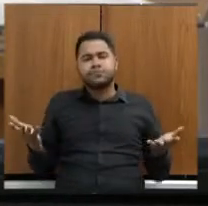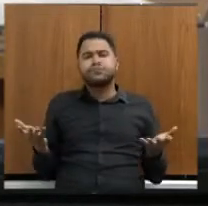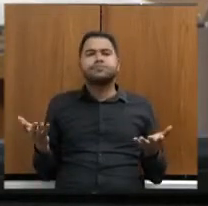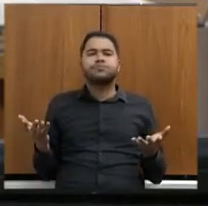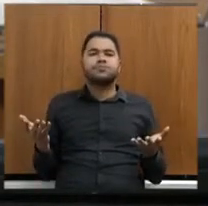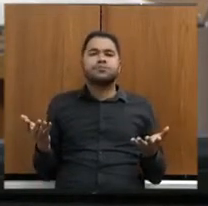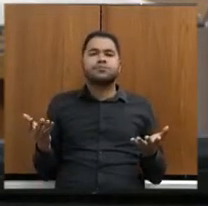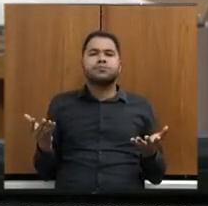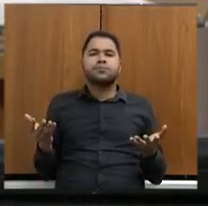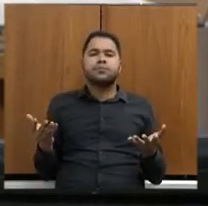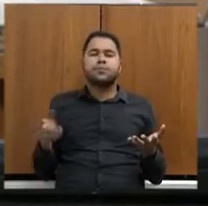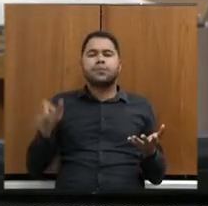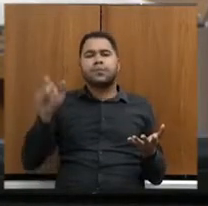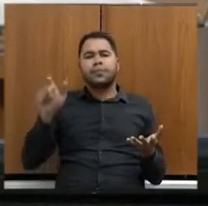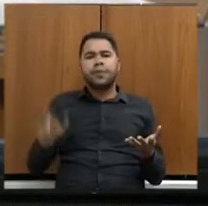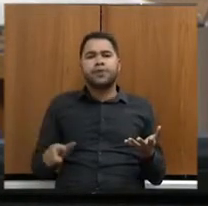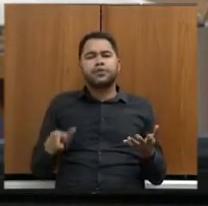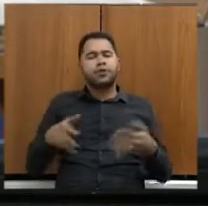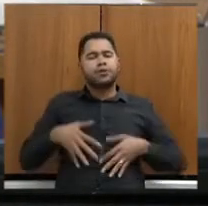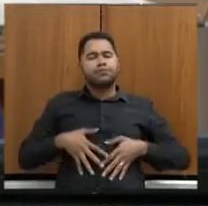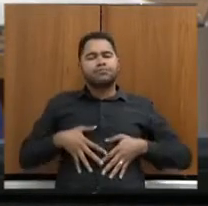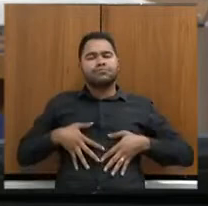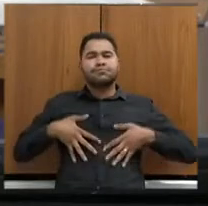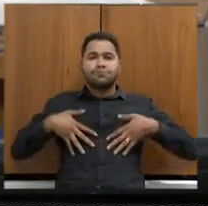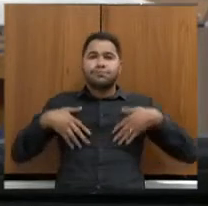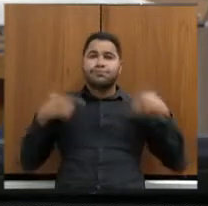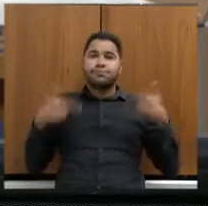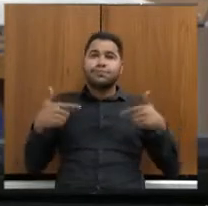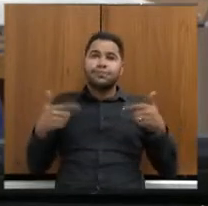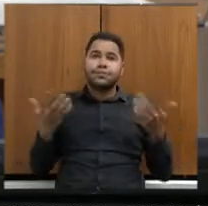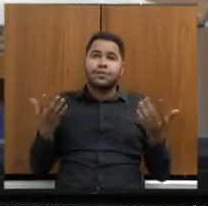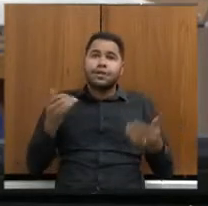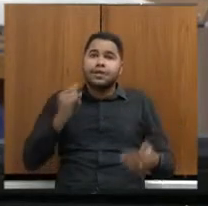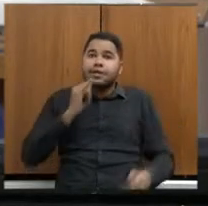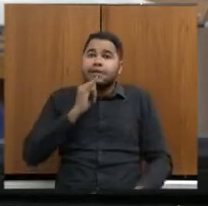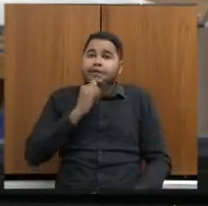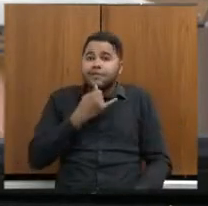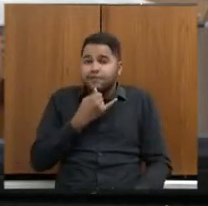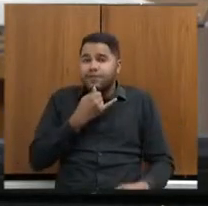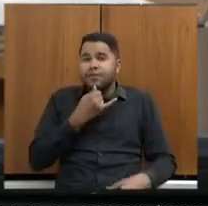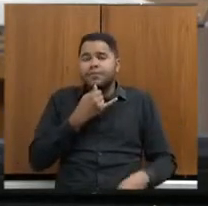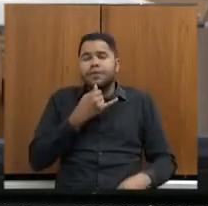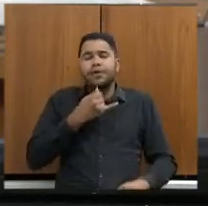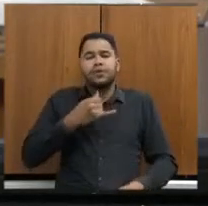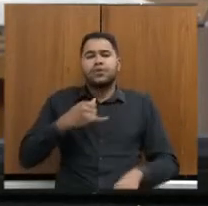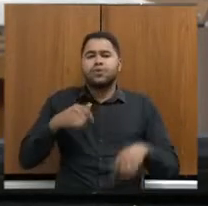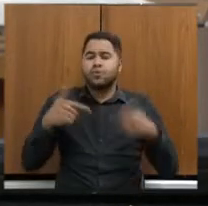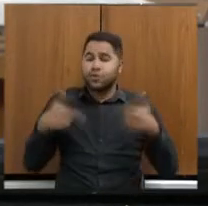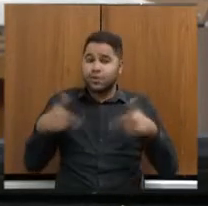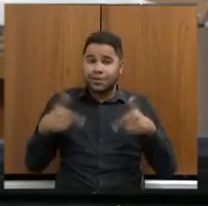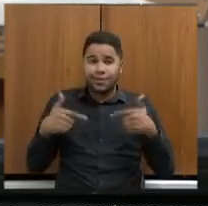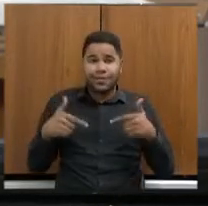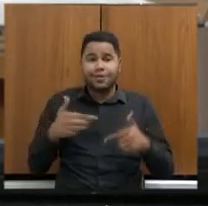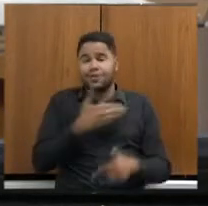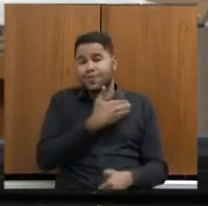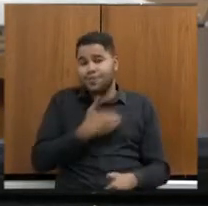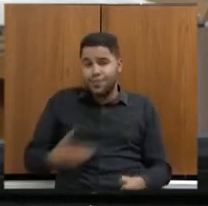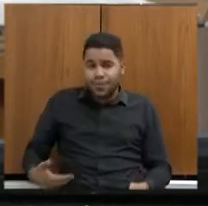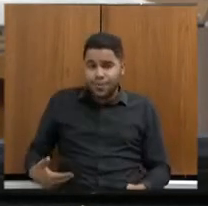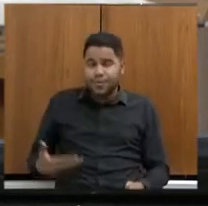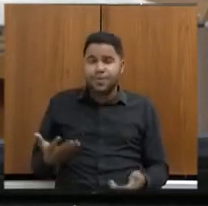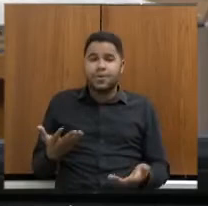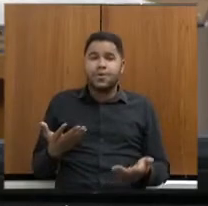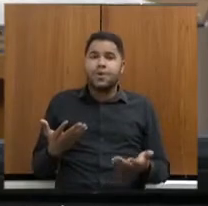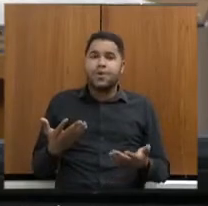uma uma pessoa fique satisfeita de trabalhar Infelizmente o serviço público há anos foi delegado essa questão de